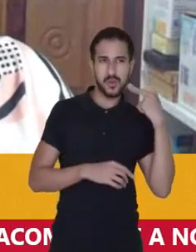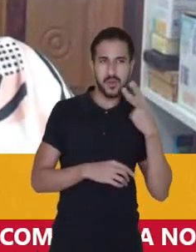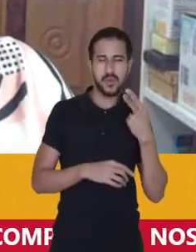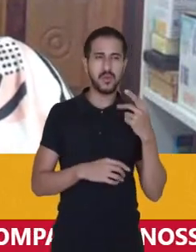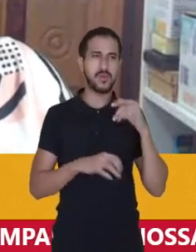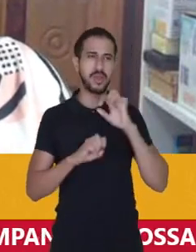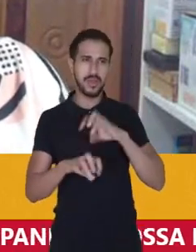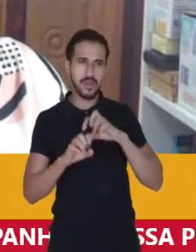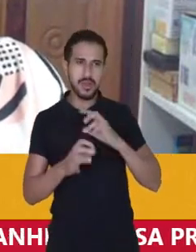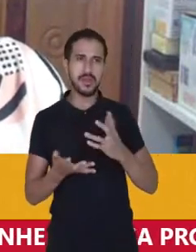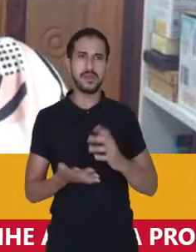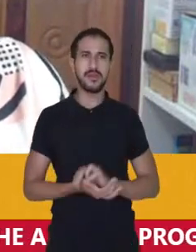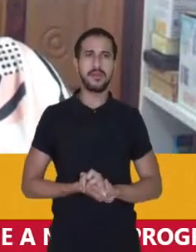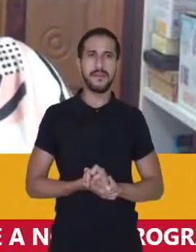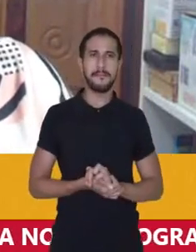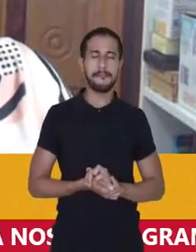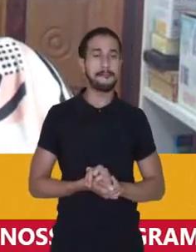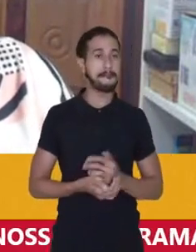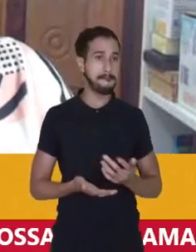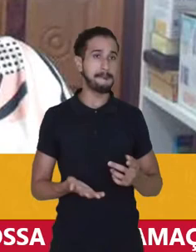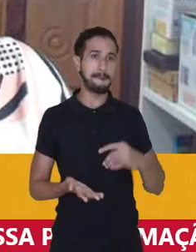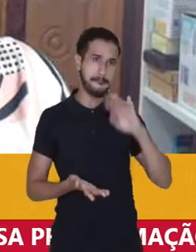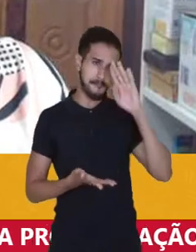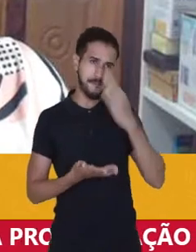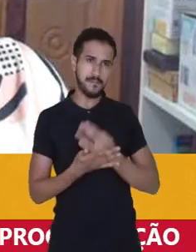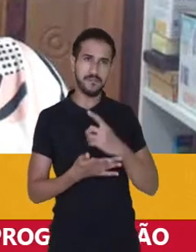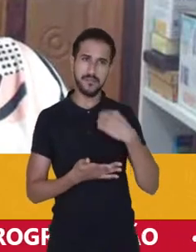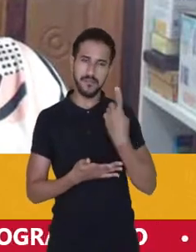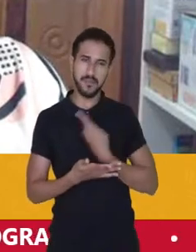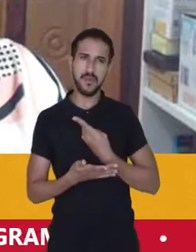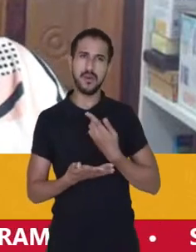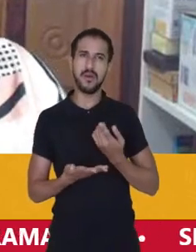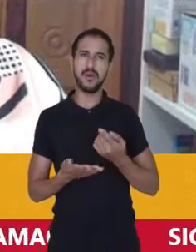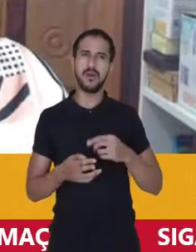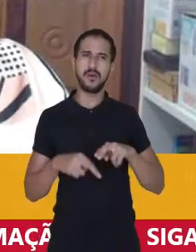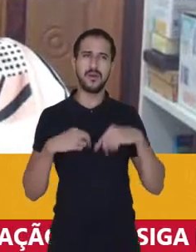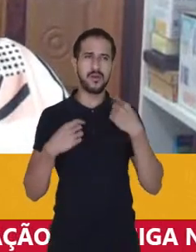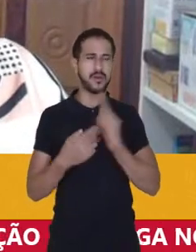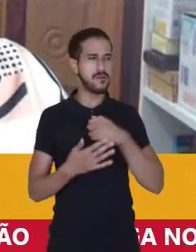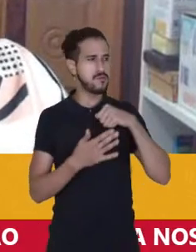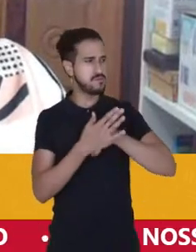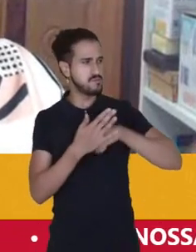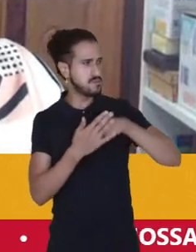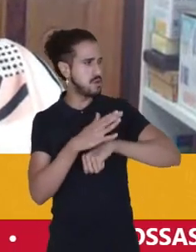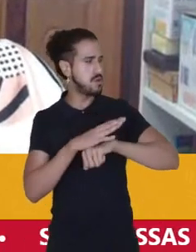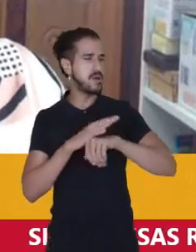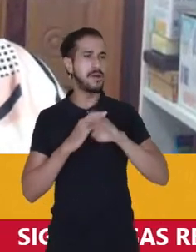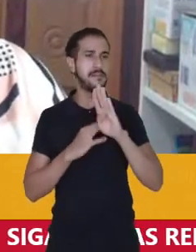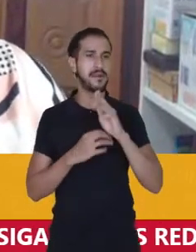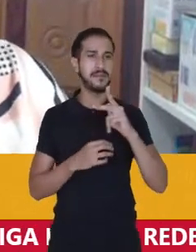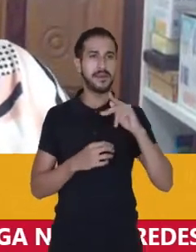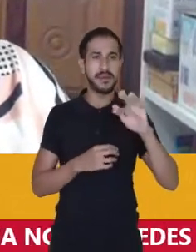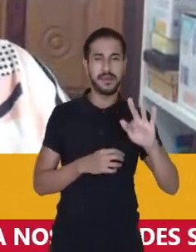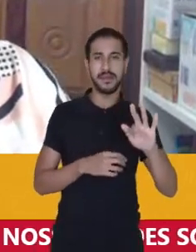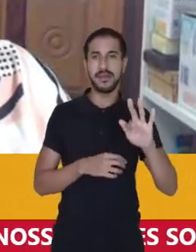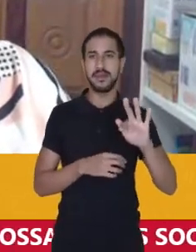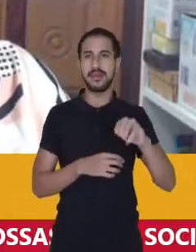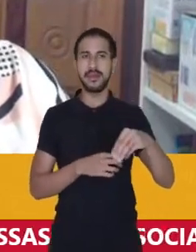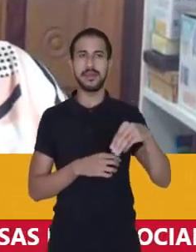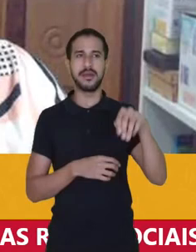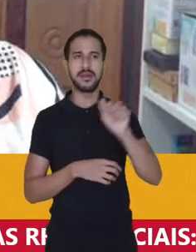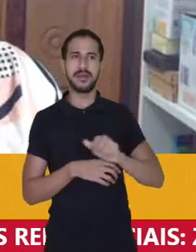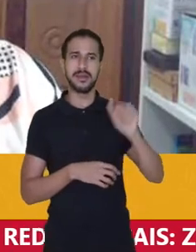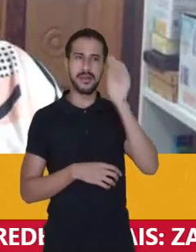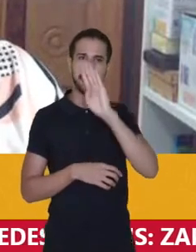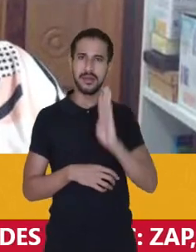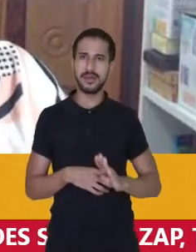educação. E olha, eu acho que nós, né, pelas nossas batalhas, né, desde a BPN, a Associação Brasileira de